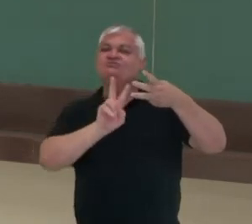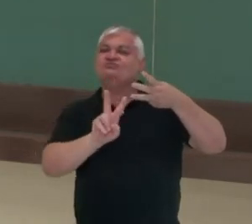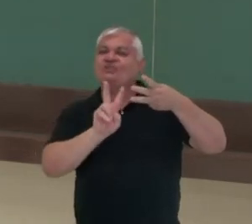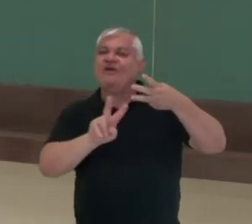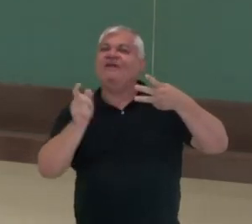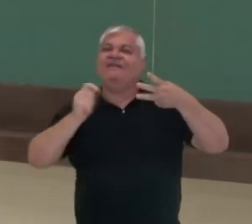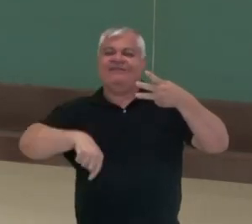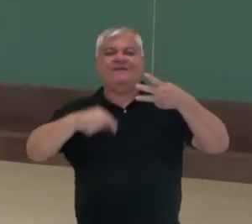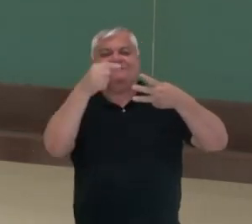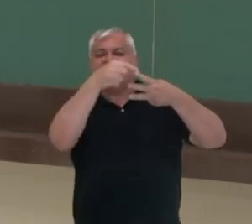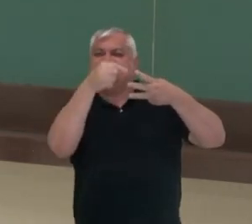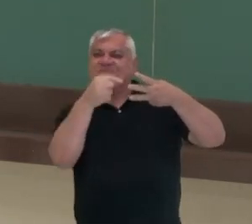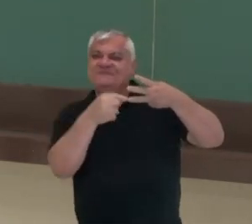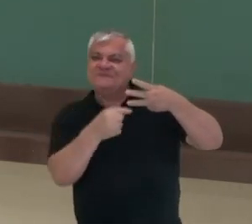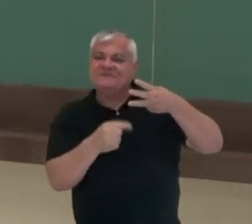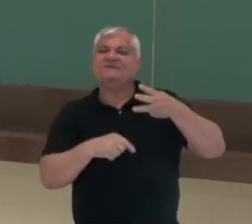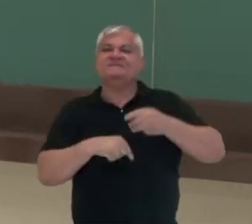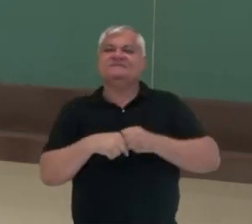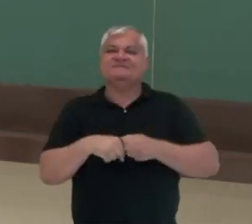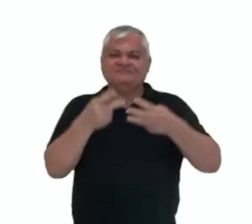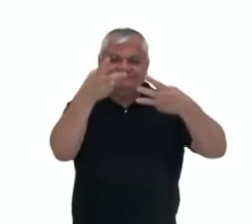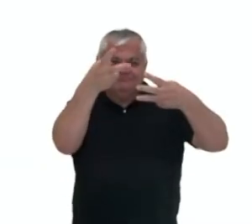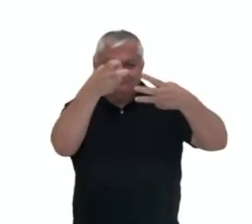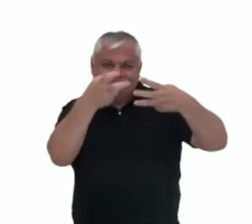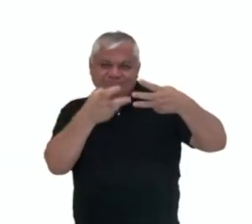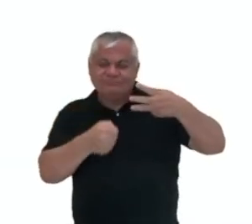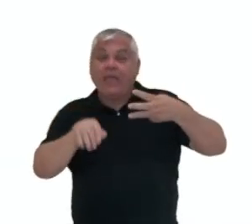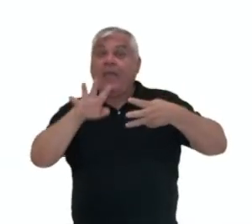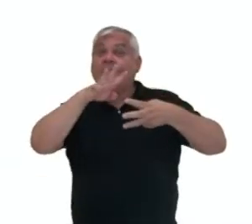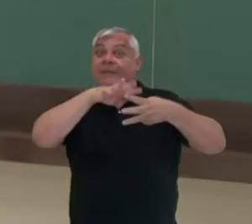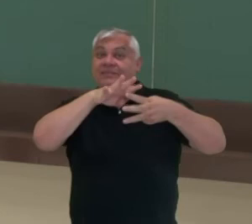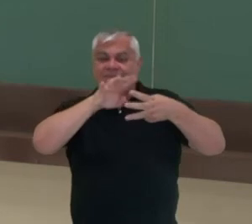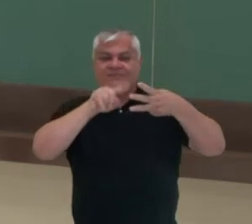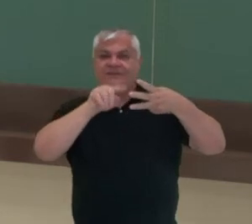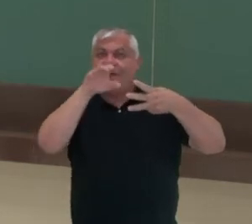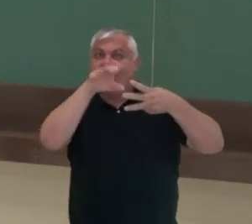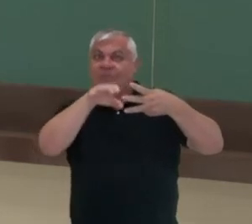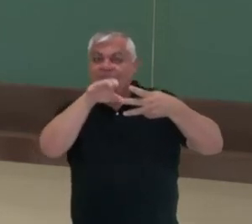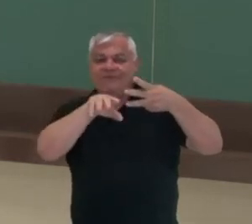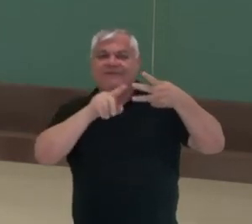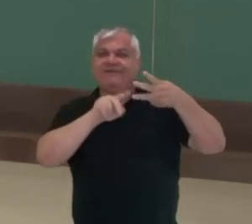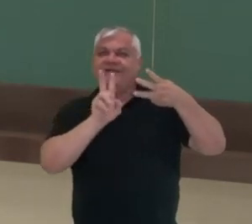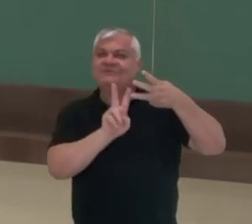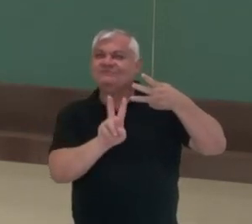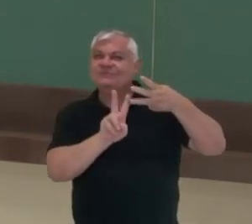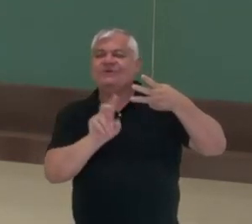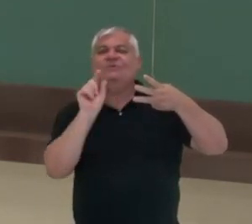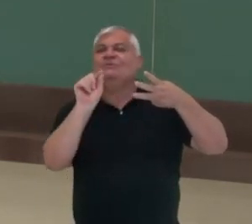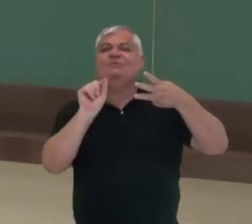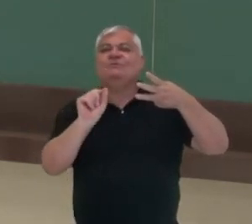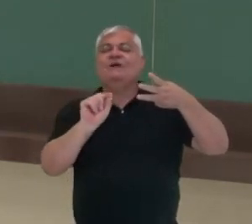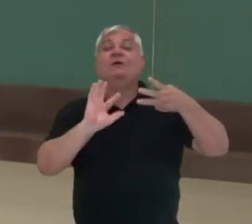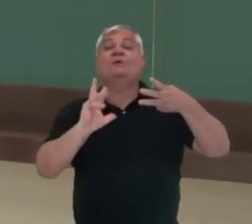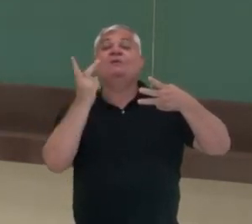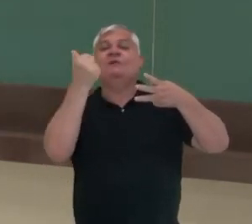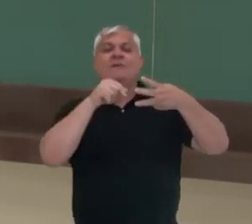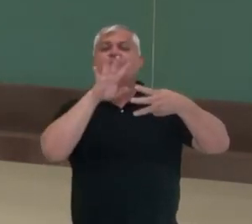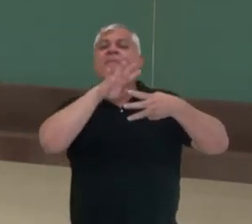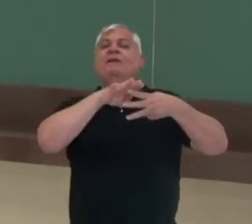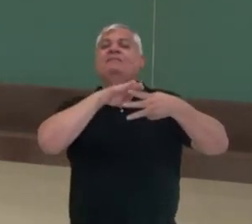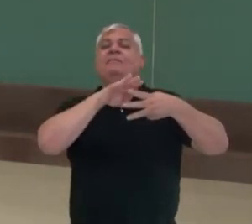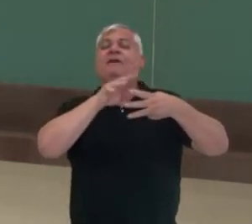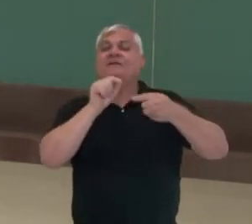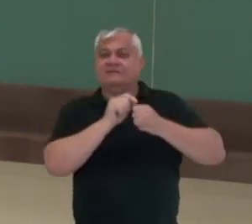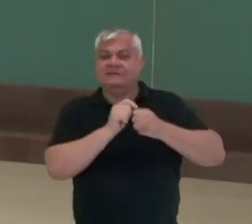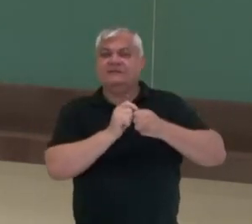você consegue observar um comportamento. Então, matemática, português e história. Então, a matemática, o que que aconteceu com ela, né? Então, a